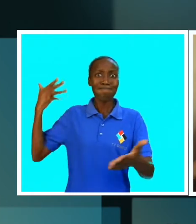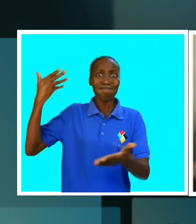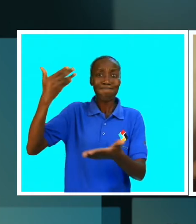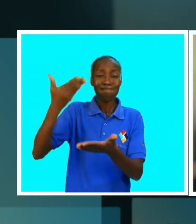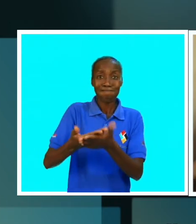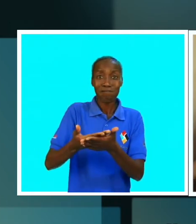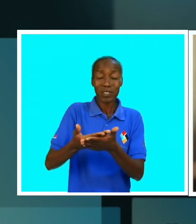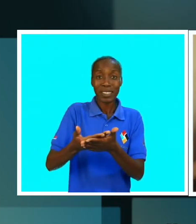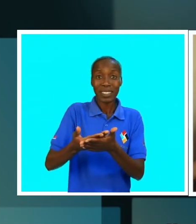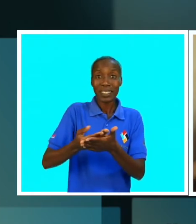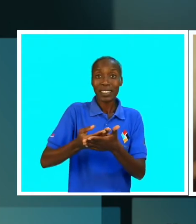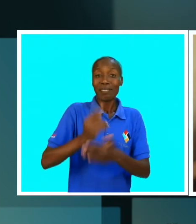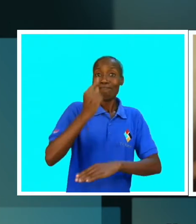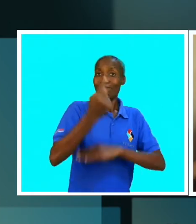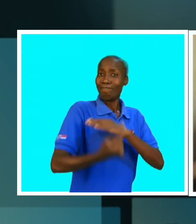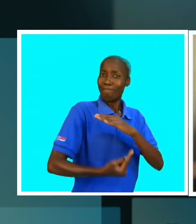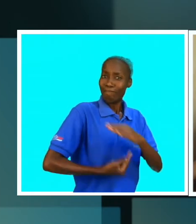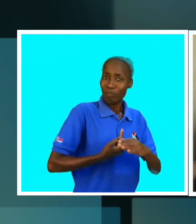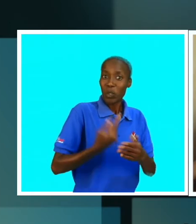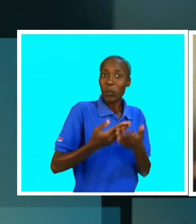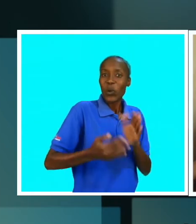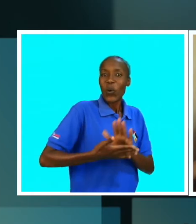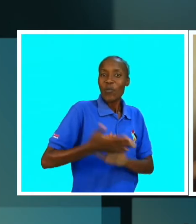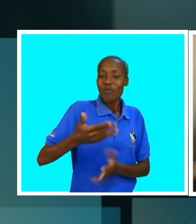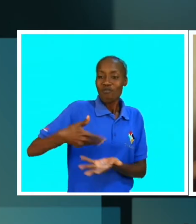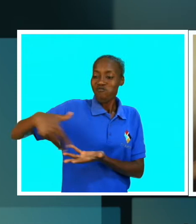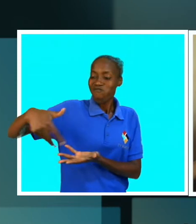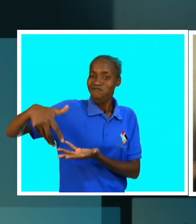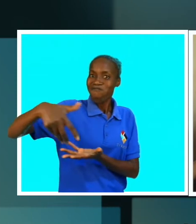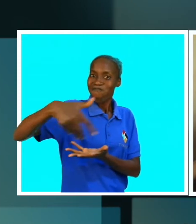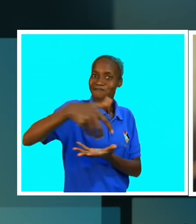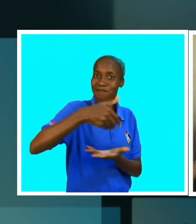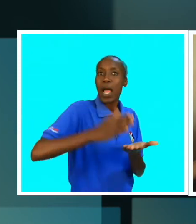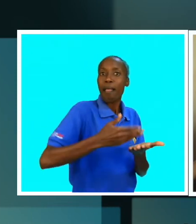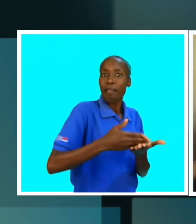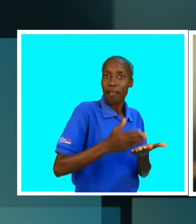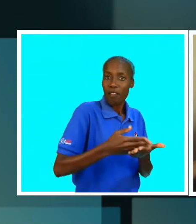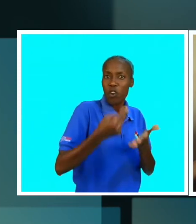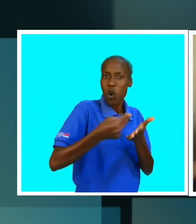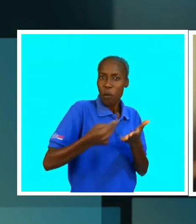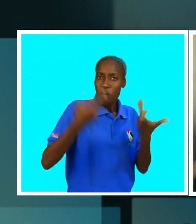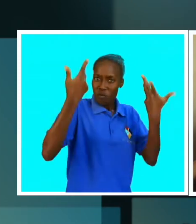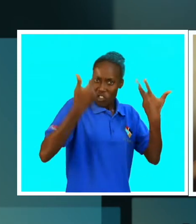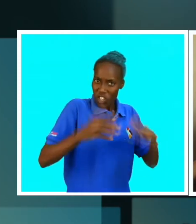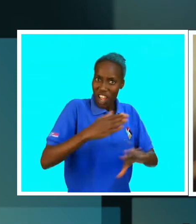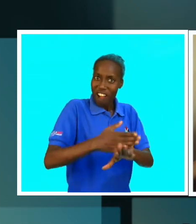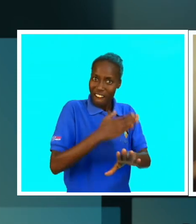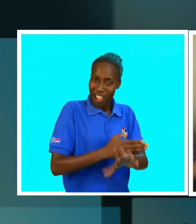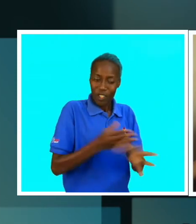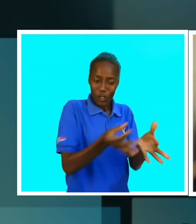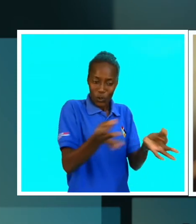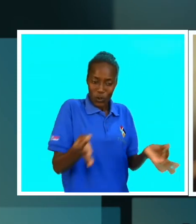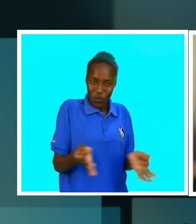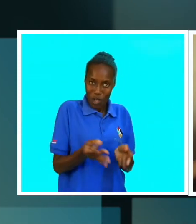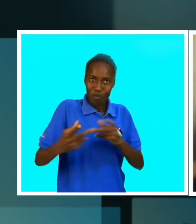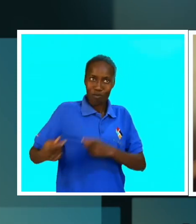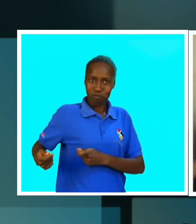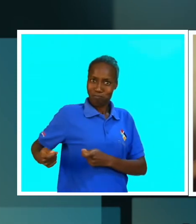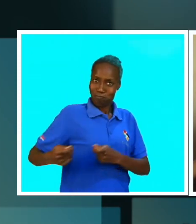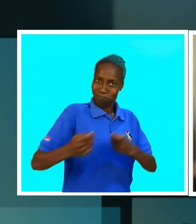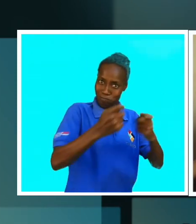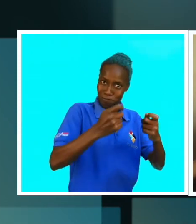de termos feito esse levantamento de alunos que não tiveram livro. Solicitamos aquilo que fomos